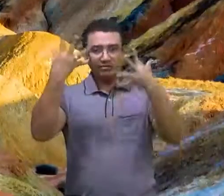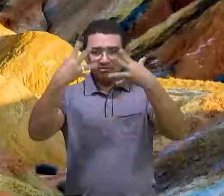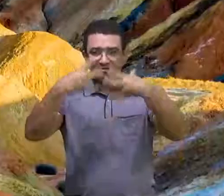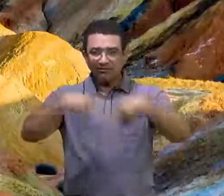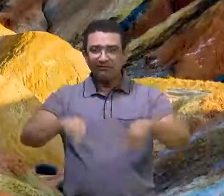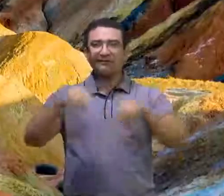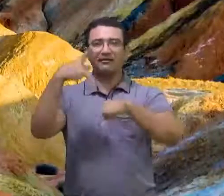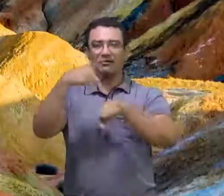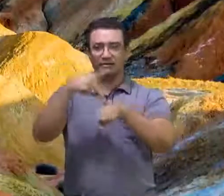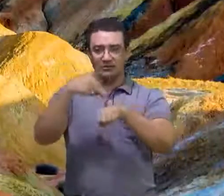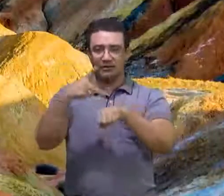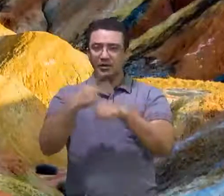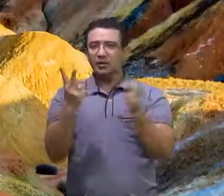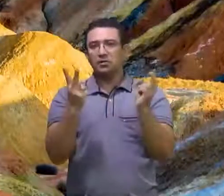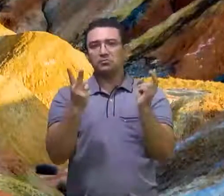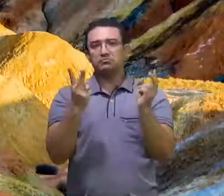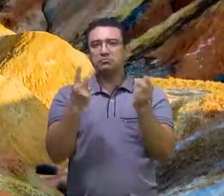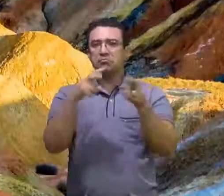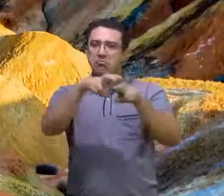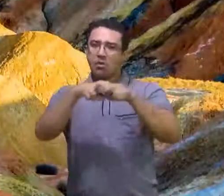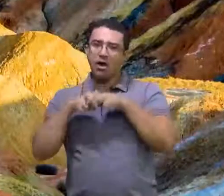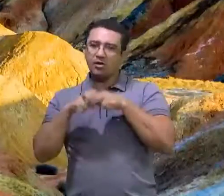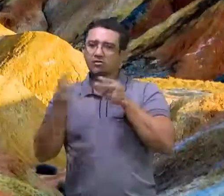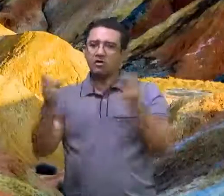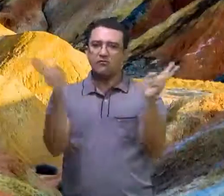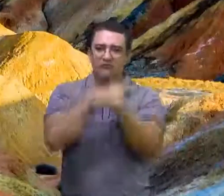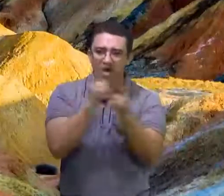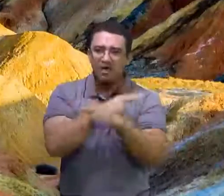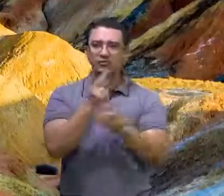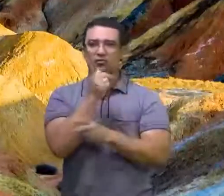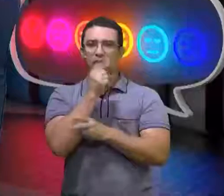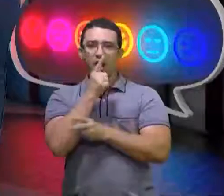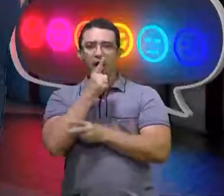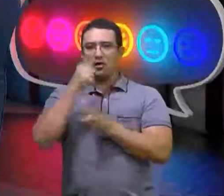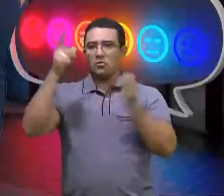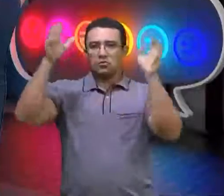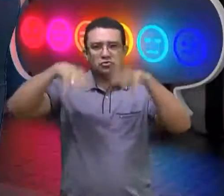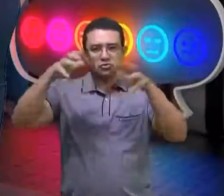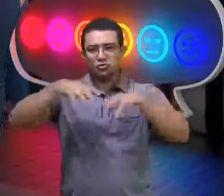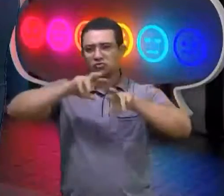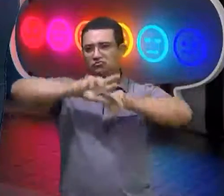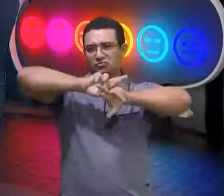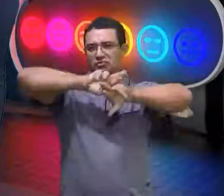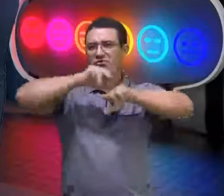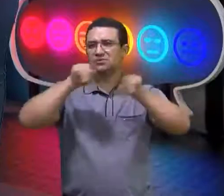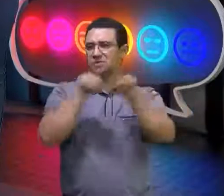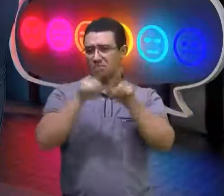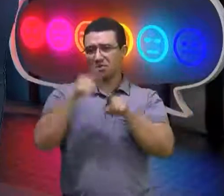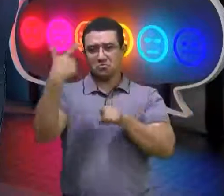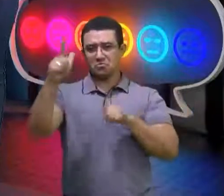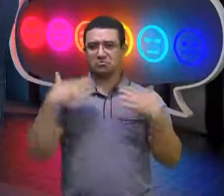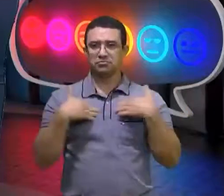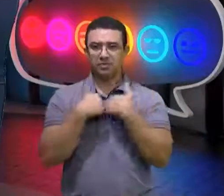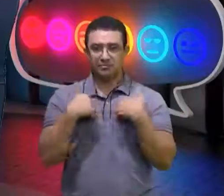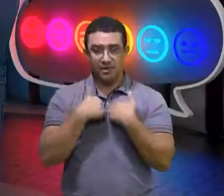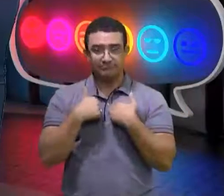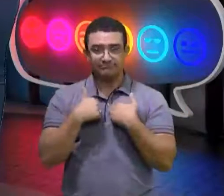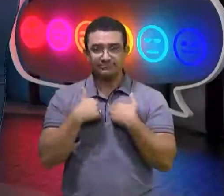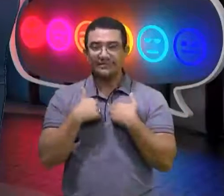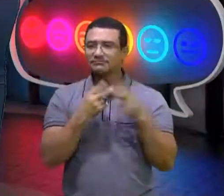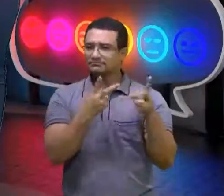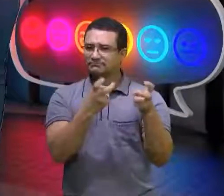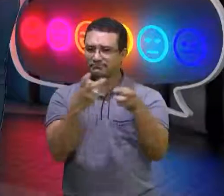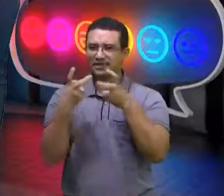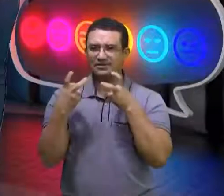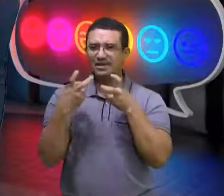desgaste que acontece pelo vento, pela água, até mesmo com a presença de outros animais, não é? E que a gente percebe que